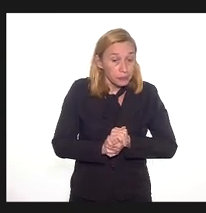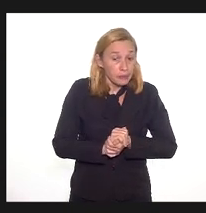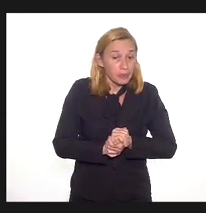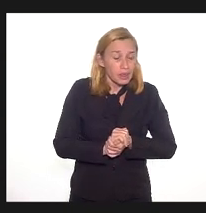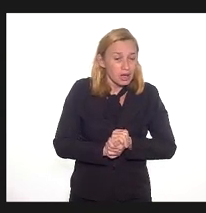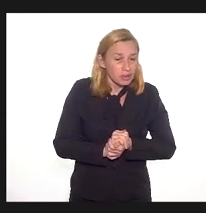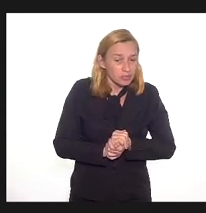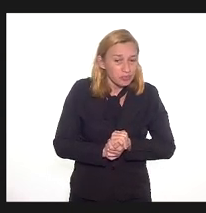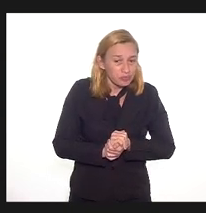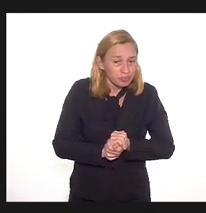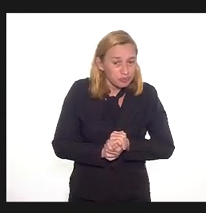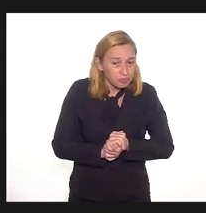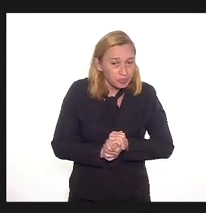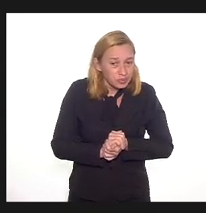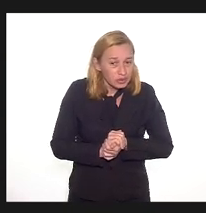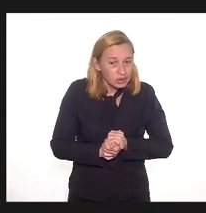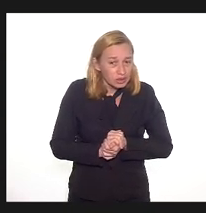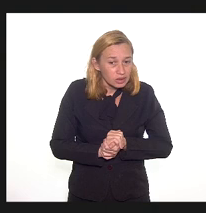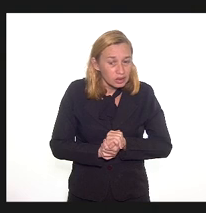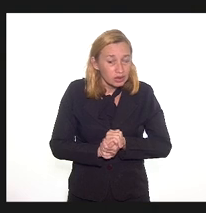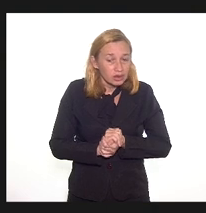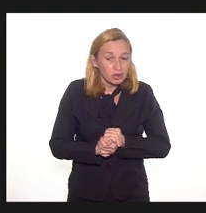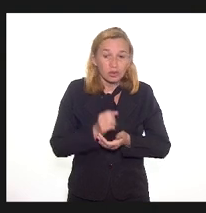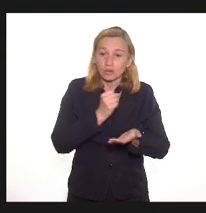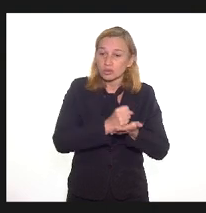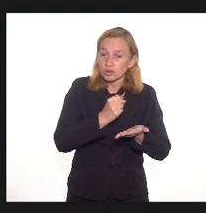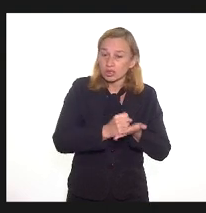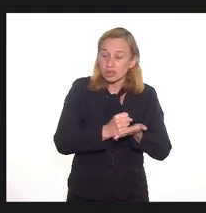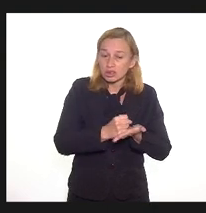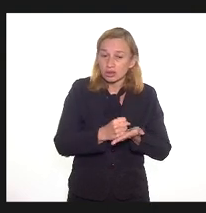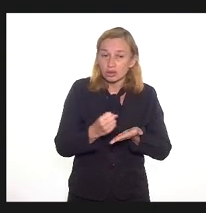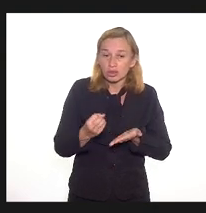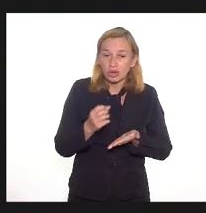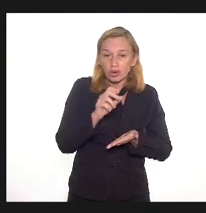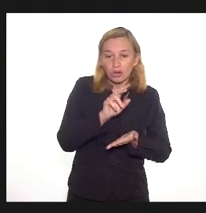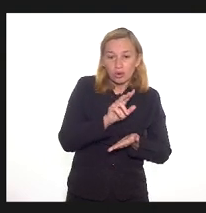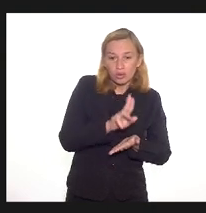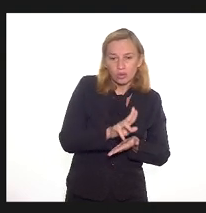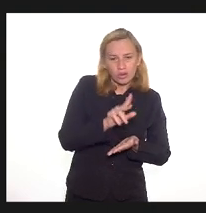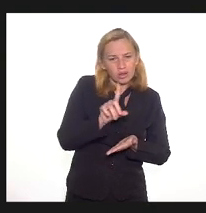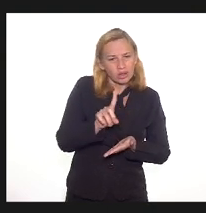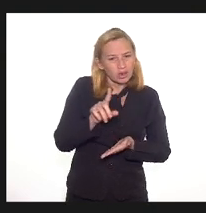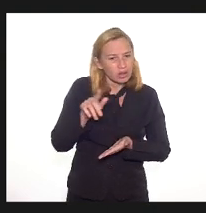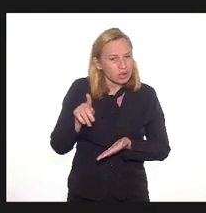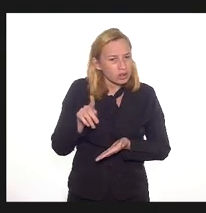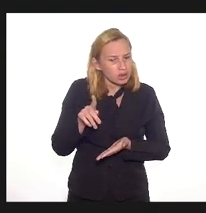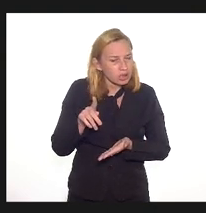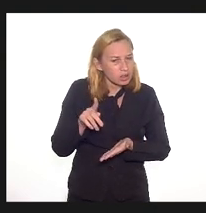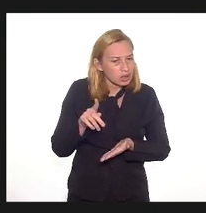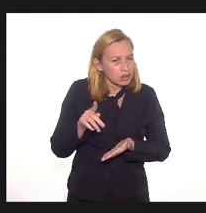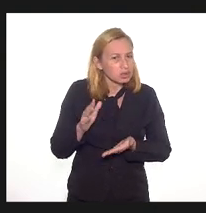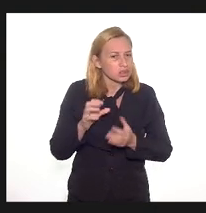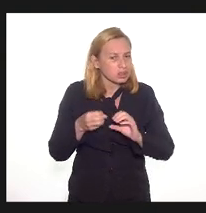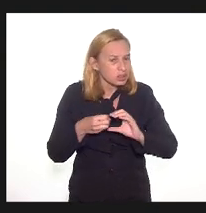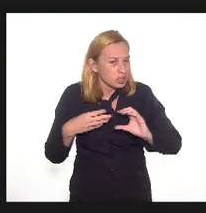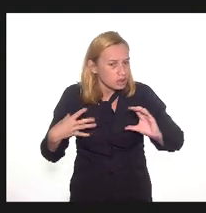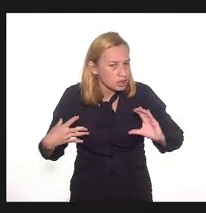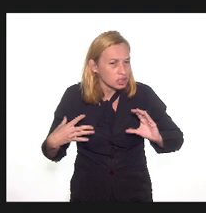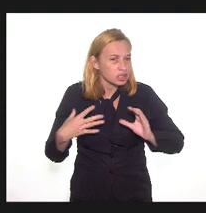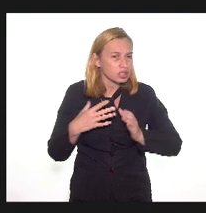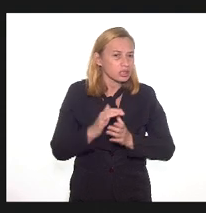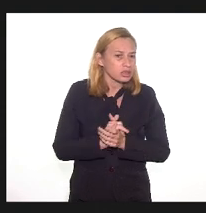licitantes. E para a contratação de uma UEP, especificamente, a gente tem algumas características quanto